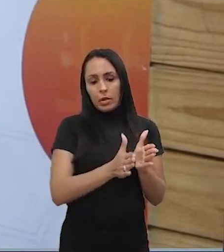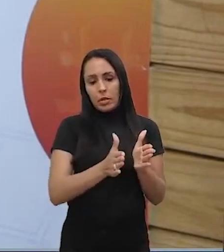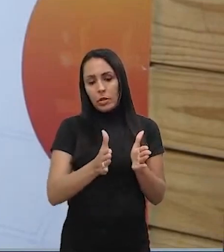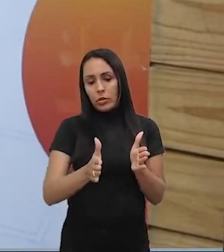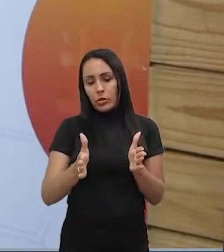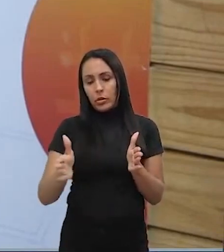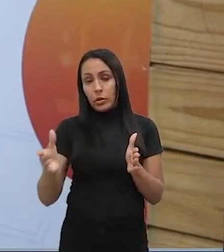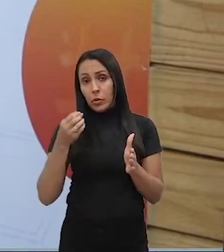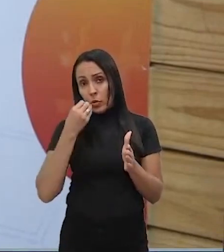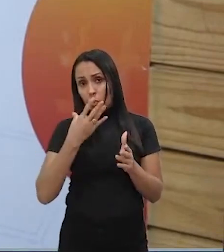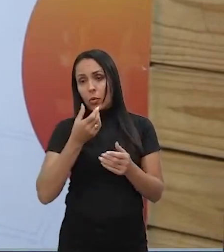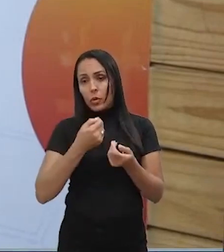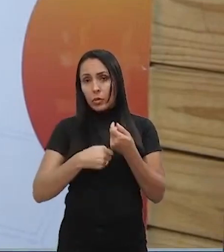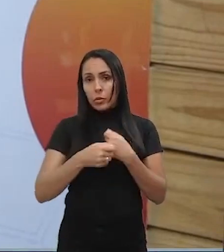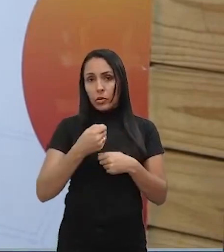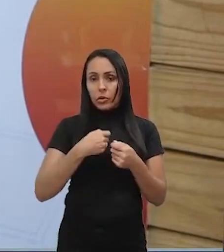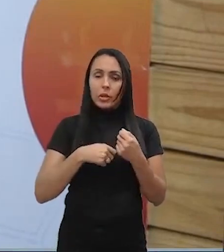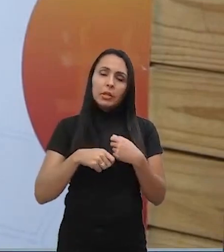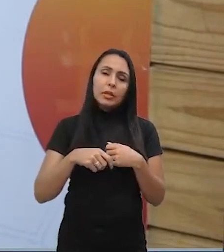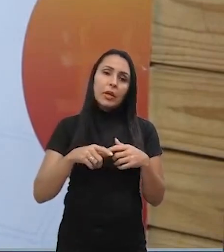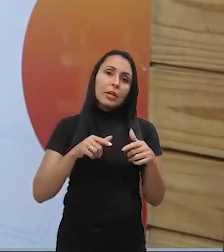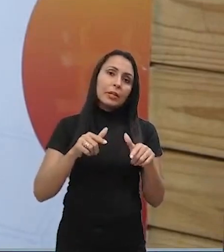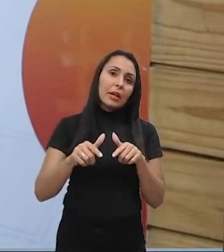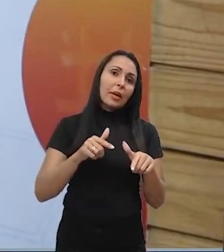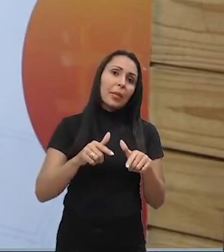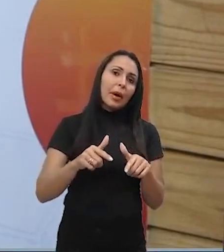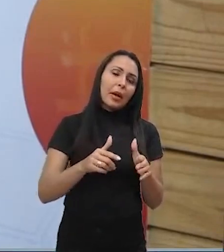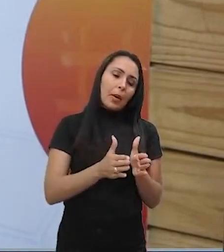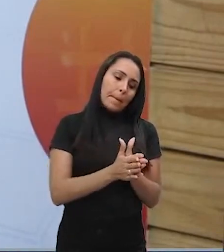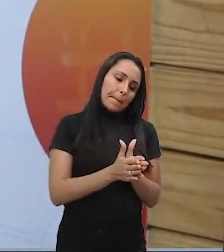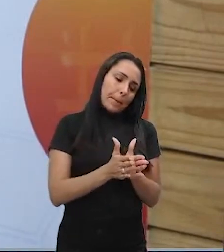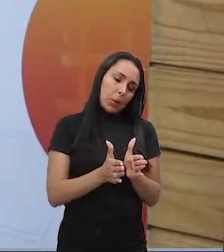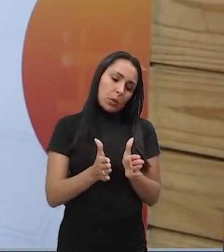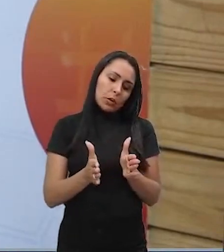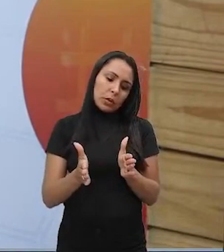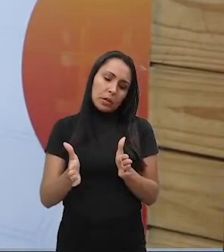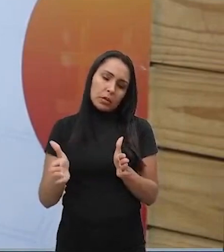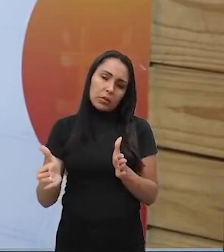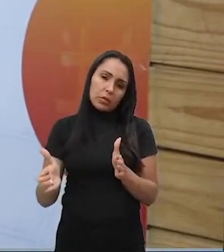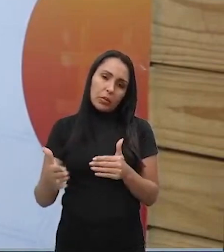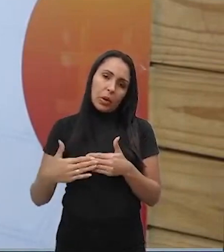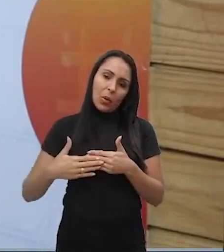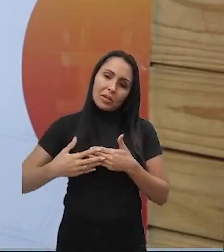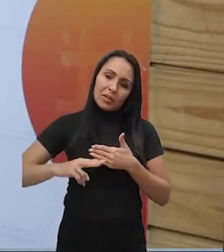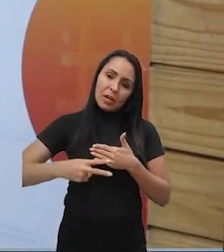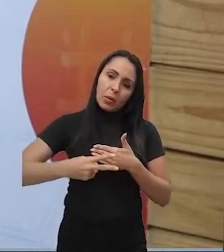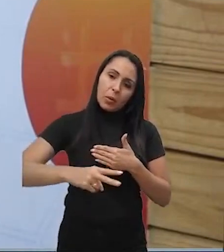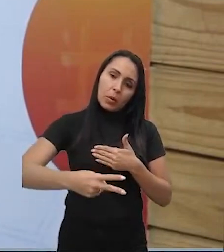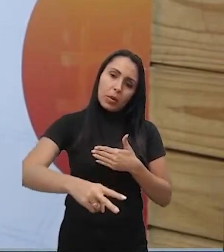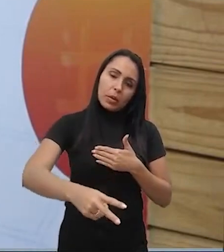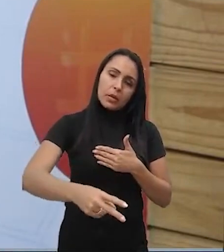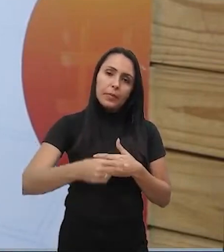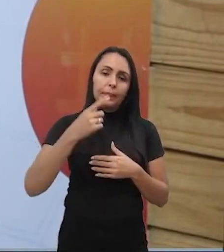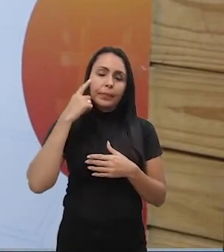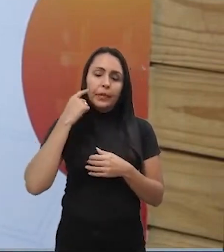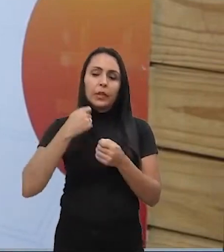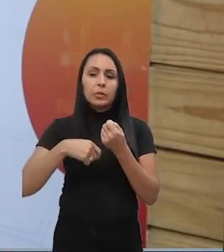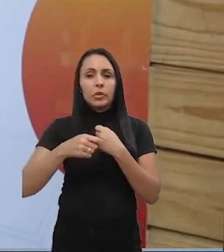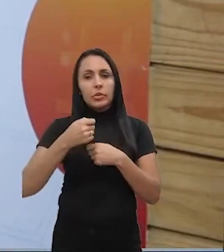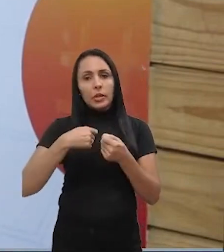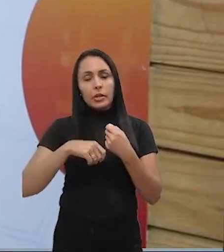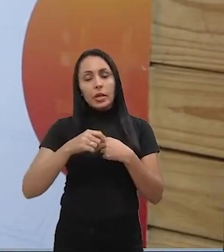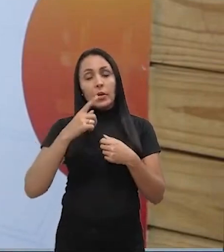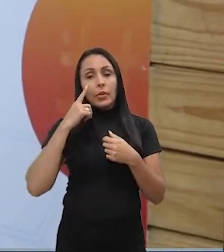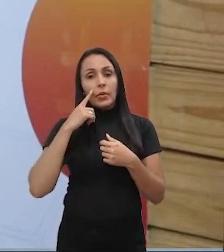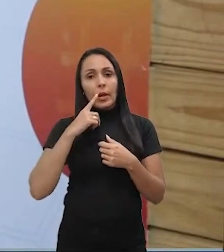bom administrador é trabalhar processos, entender uma sequência lógica. A administração,